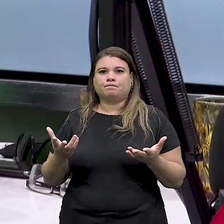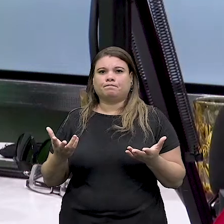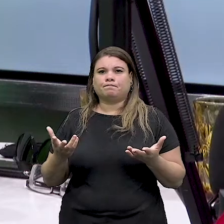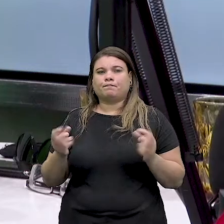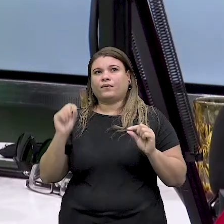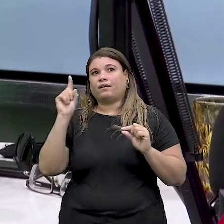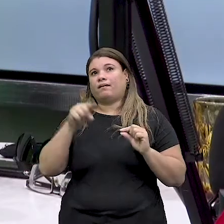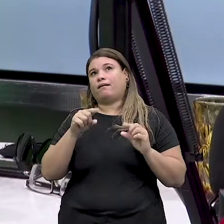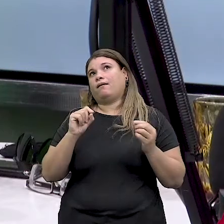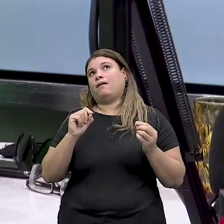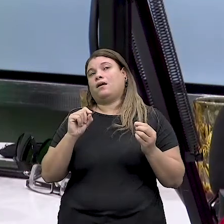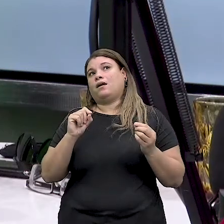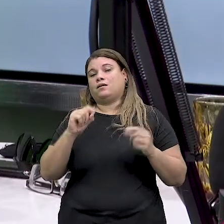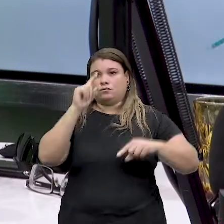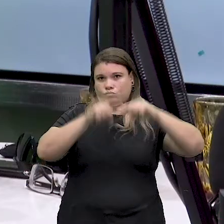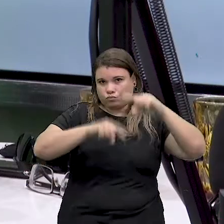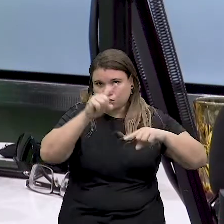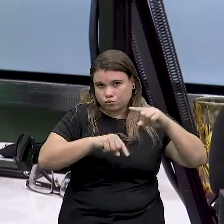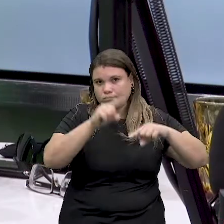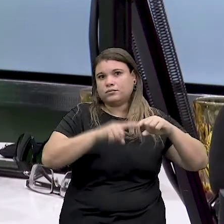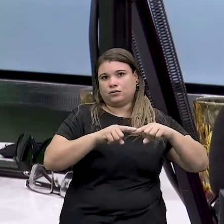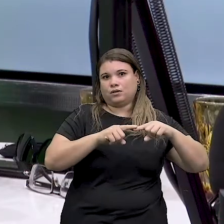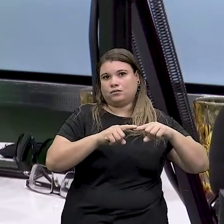circulação de mercadorias e quebra das barreiras.